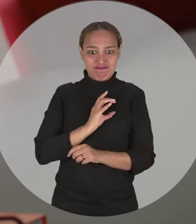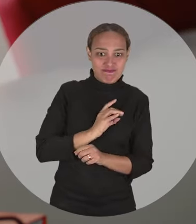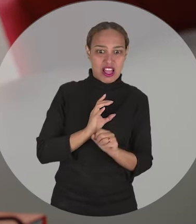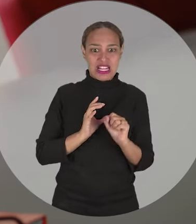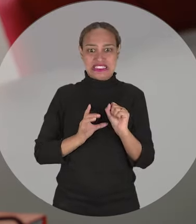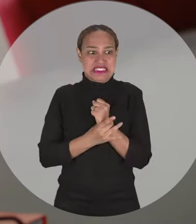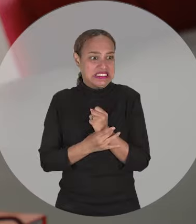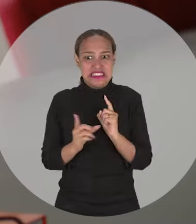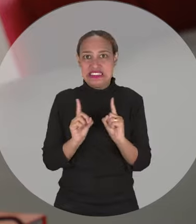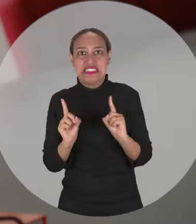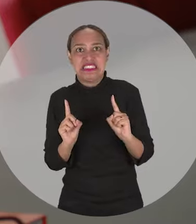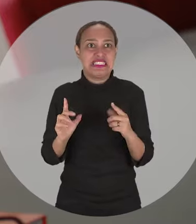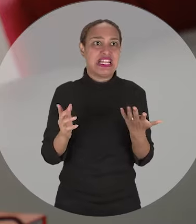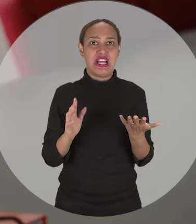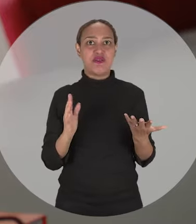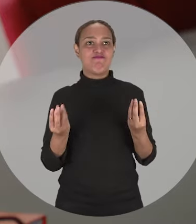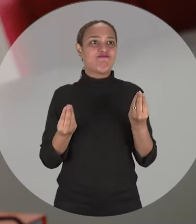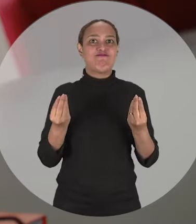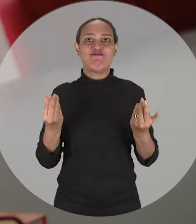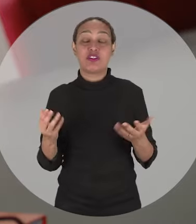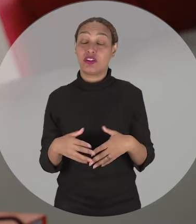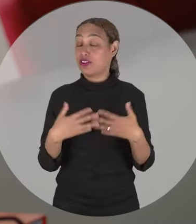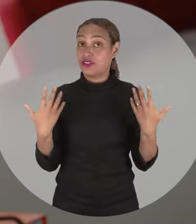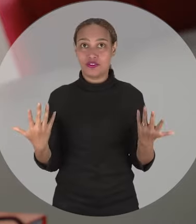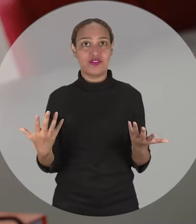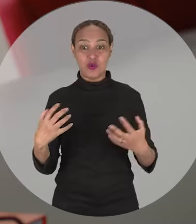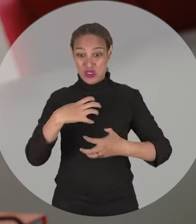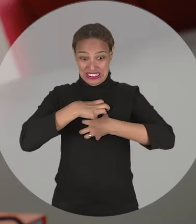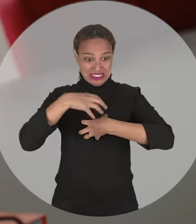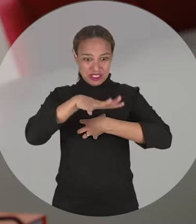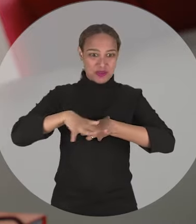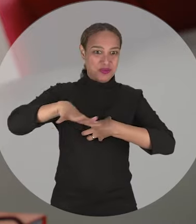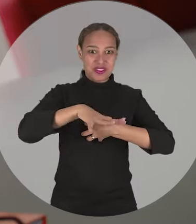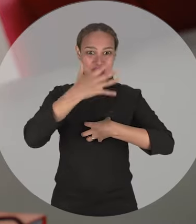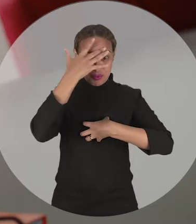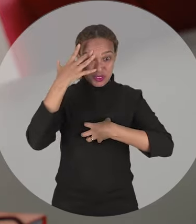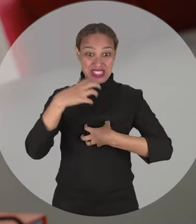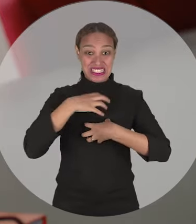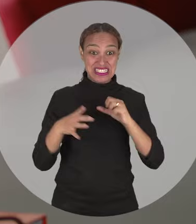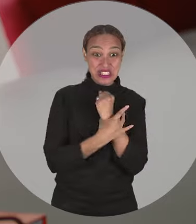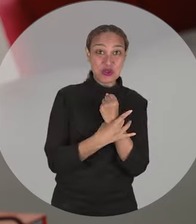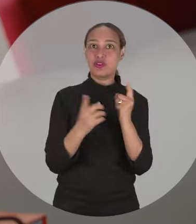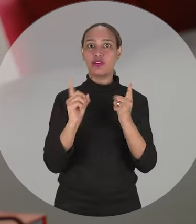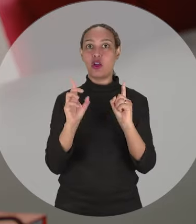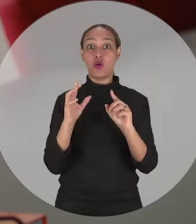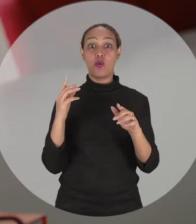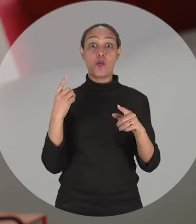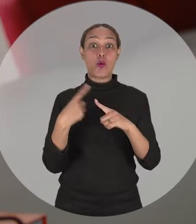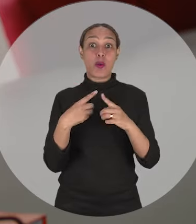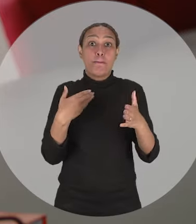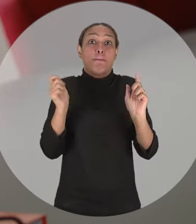insegurança, de falta de confiança, enfim, um clima em que ninguém se sente seguro, porque todo mundo pode ser